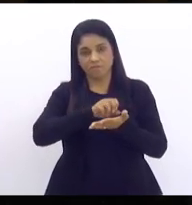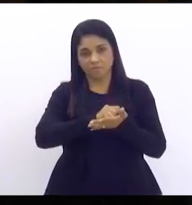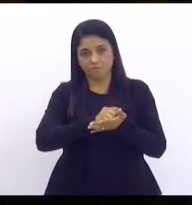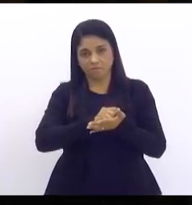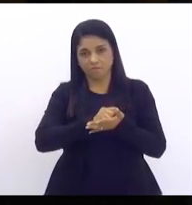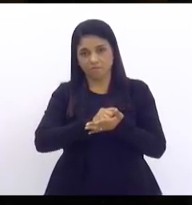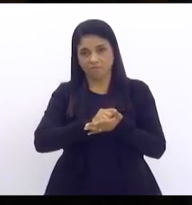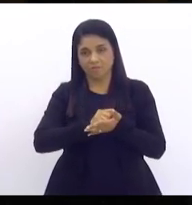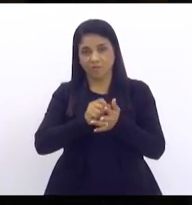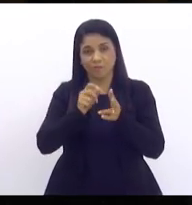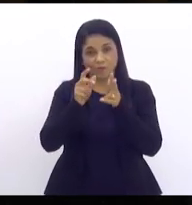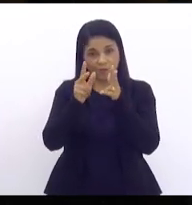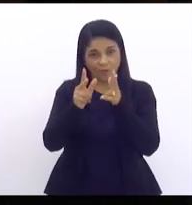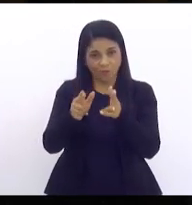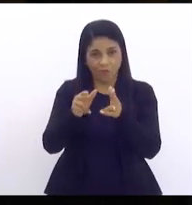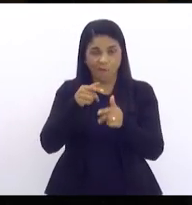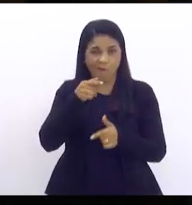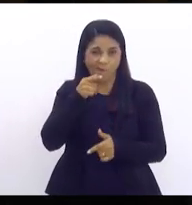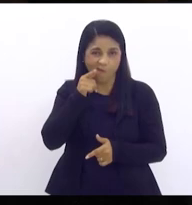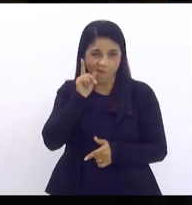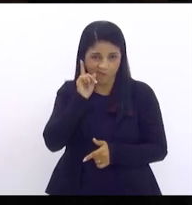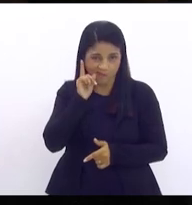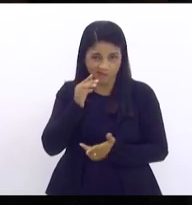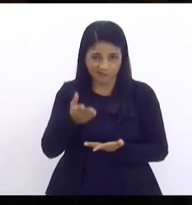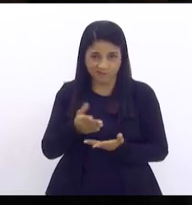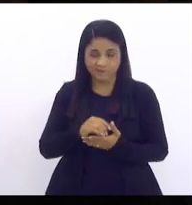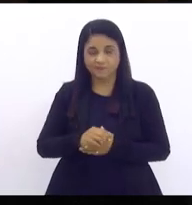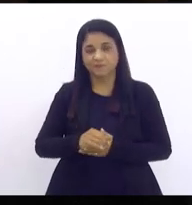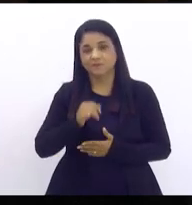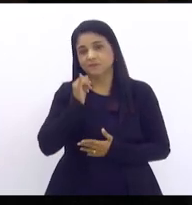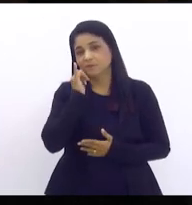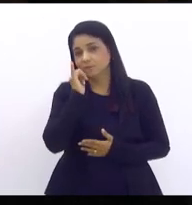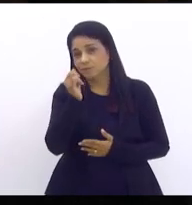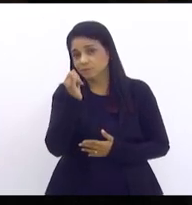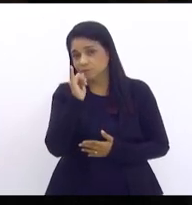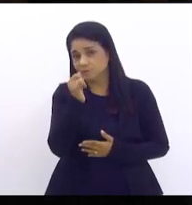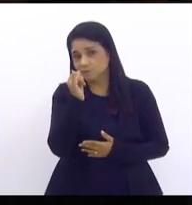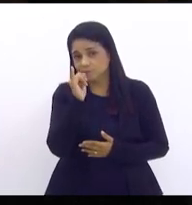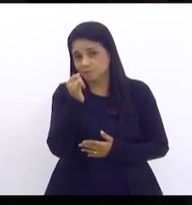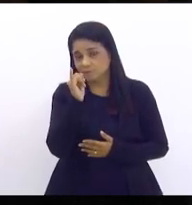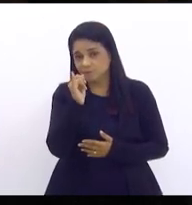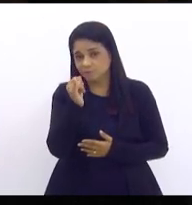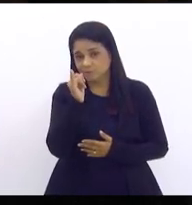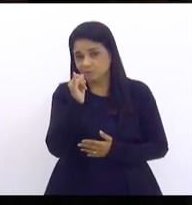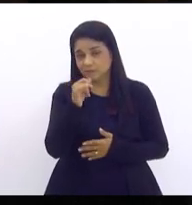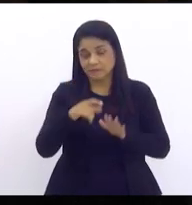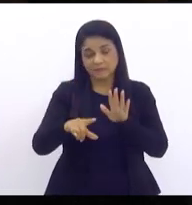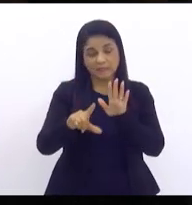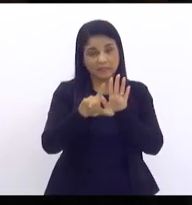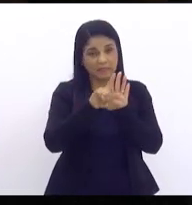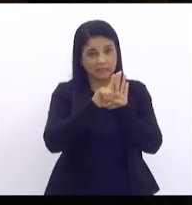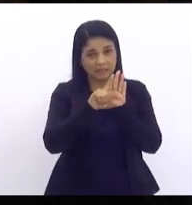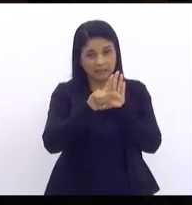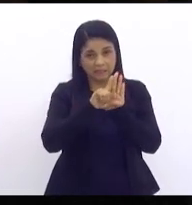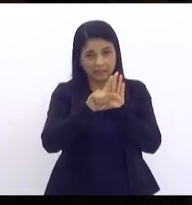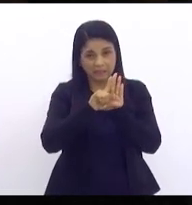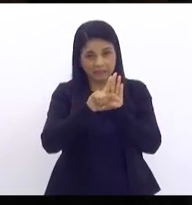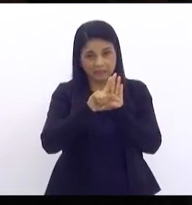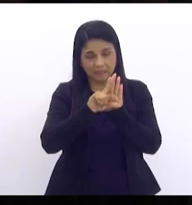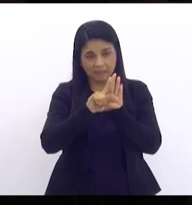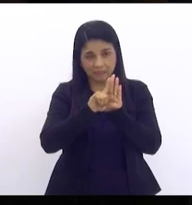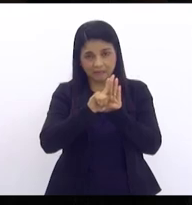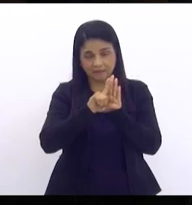ontem, quando falava nas nossas legislações